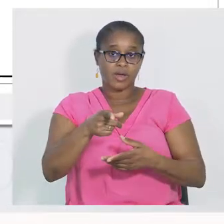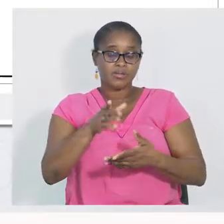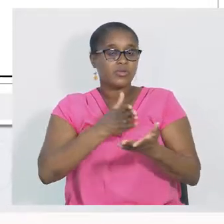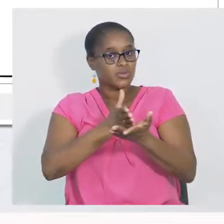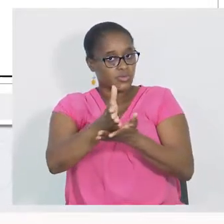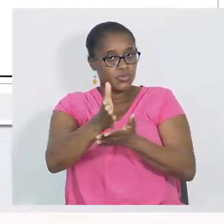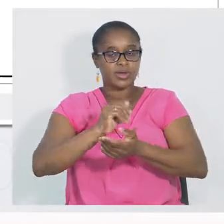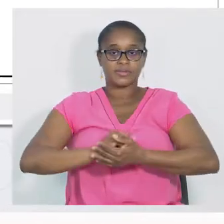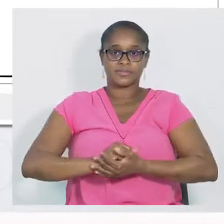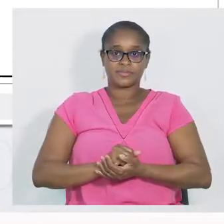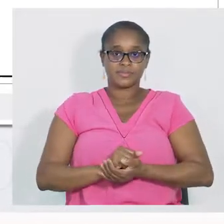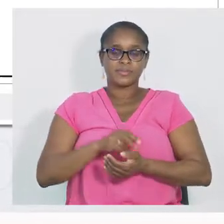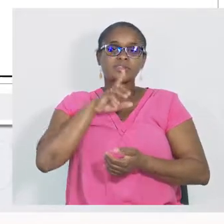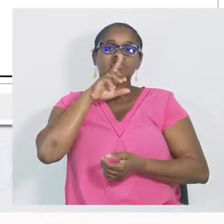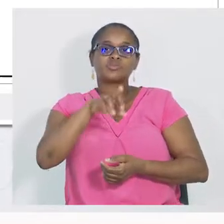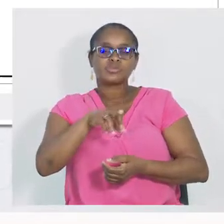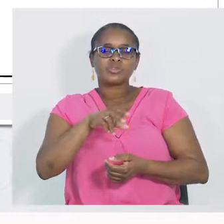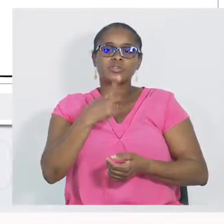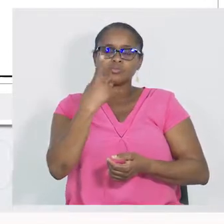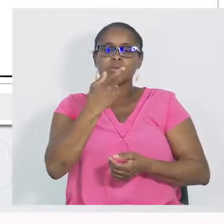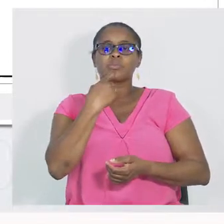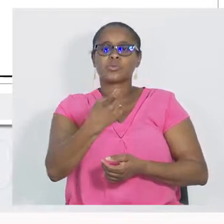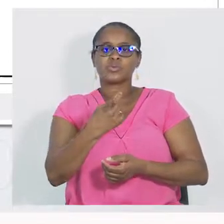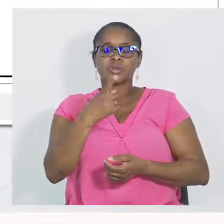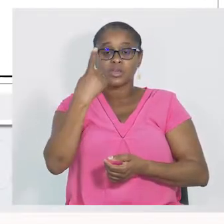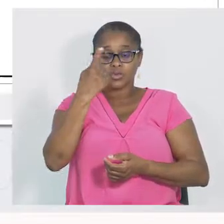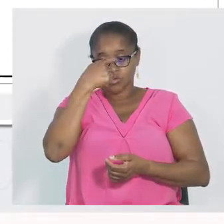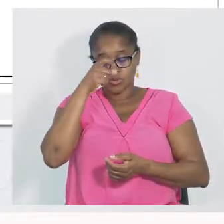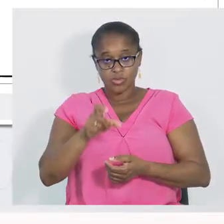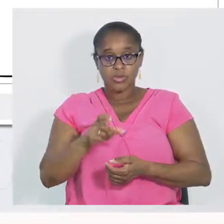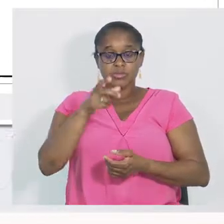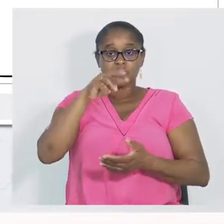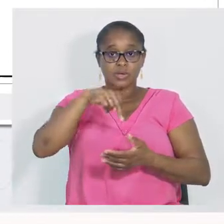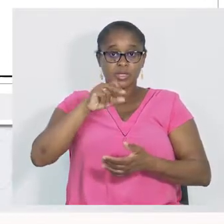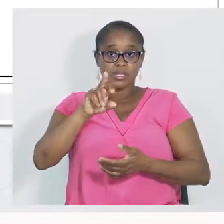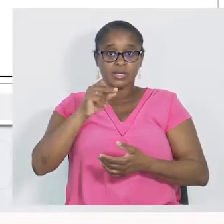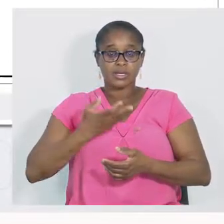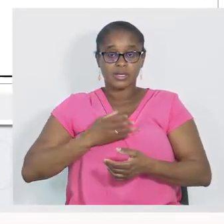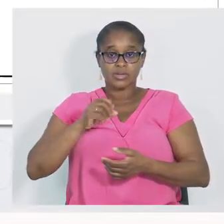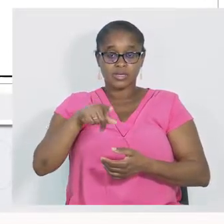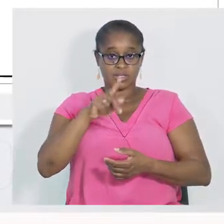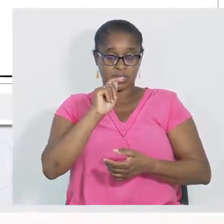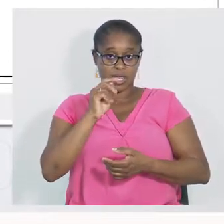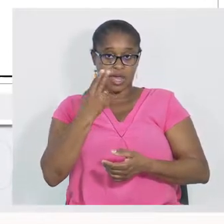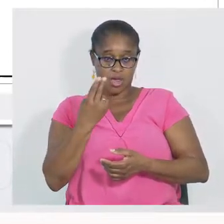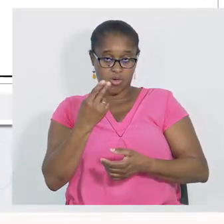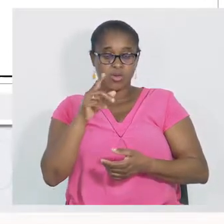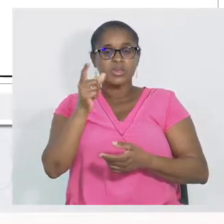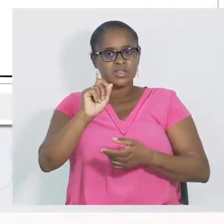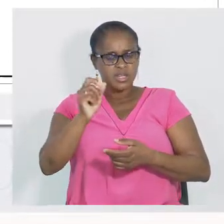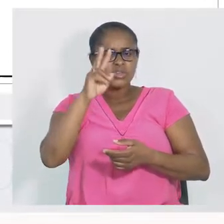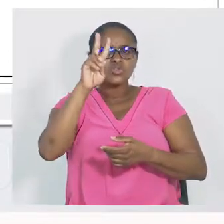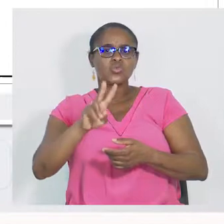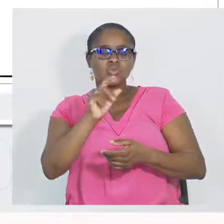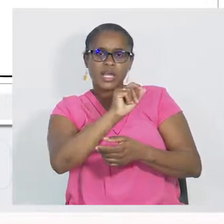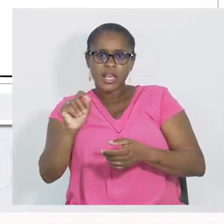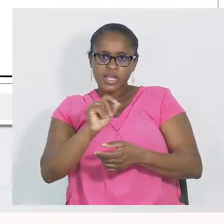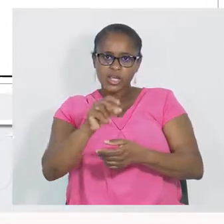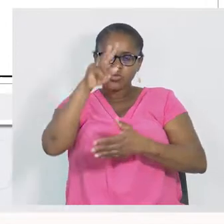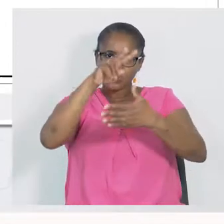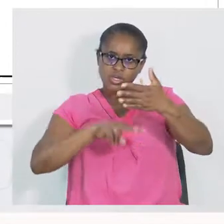E o texto narrativo nós escrevemos sempre, no nosso dia a dia, não é? Porque vocês já